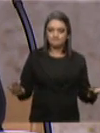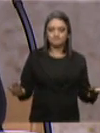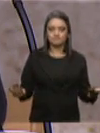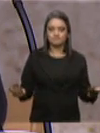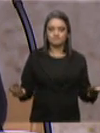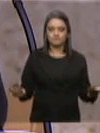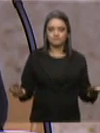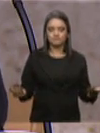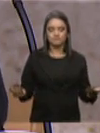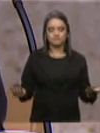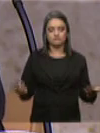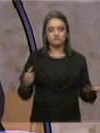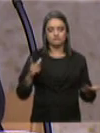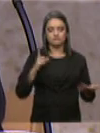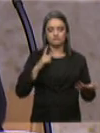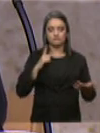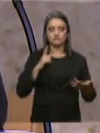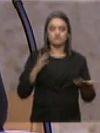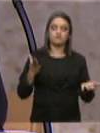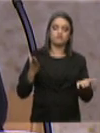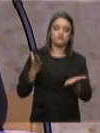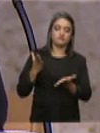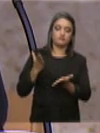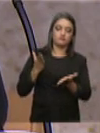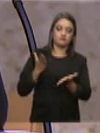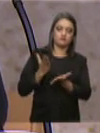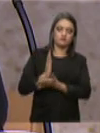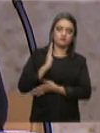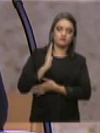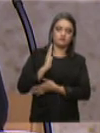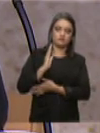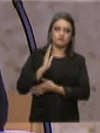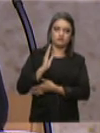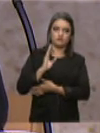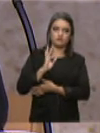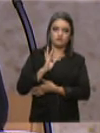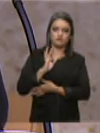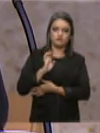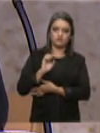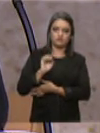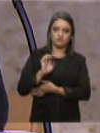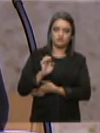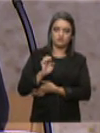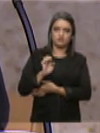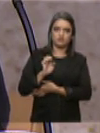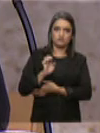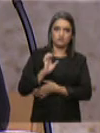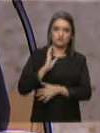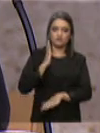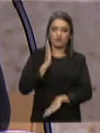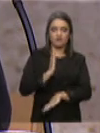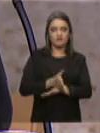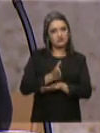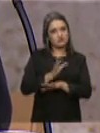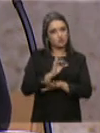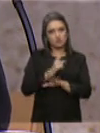a aprovação da tese, né? E vencidos em